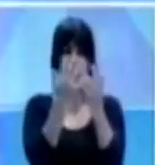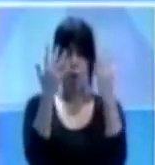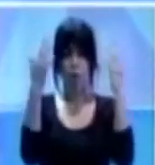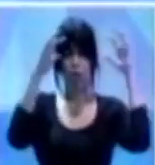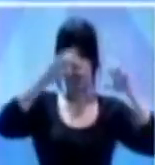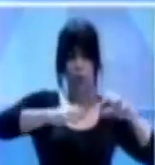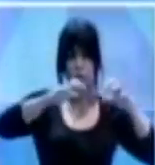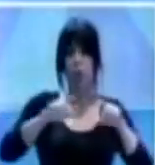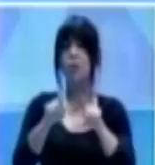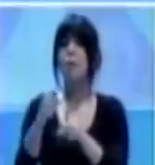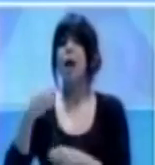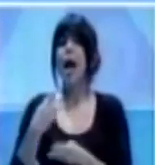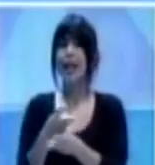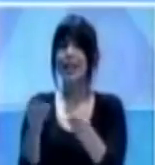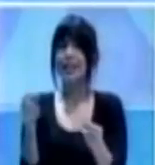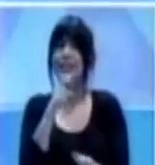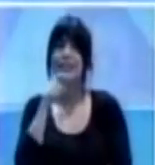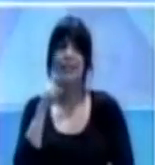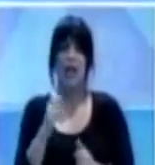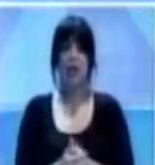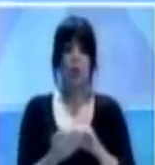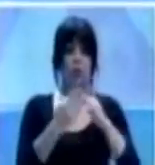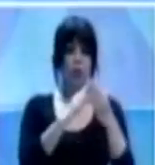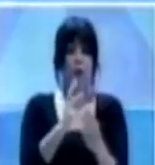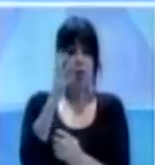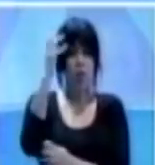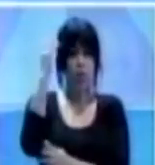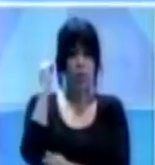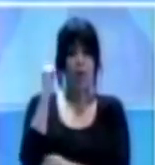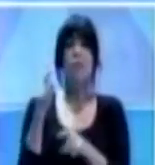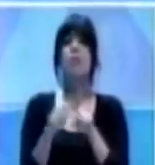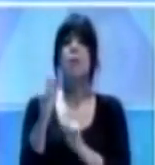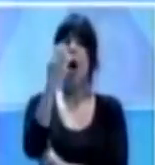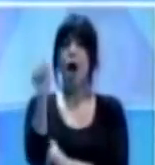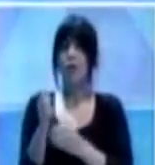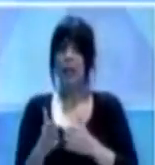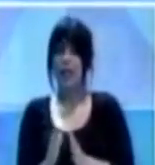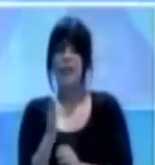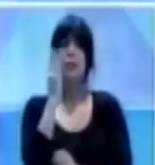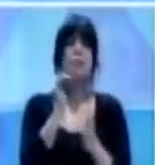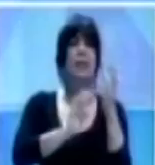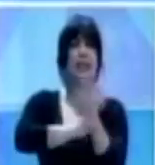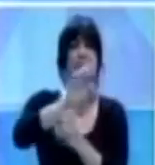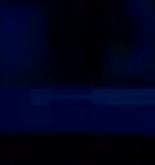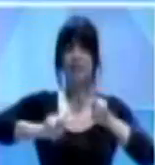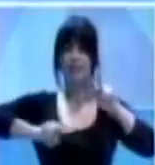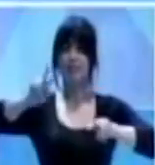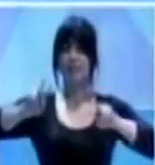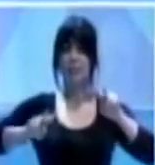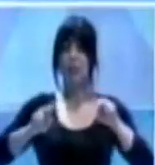e o deserto, os povos originários, os afrodescendentes e os mestiços,